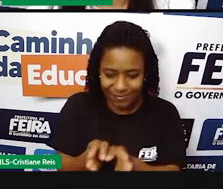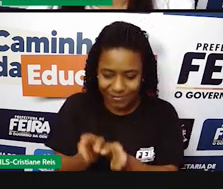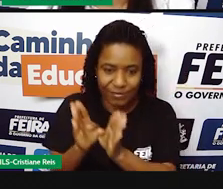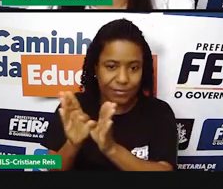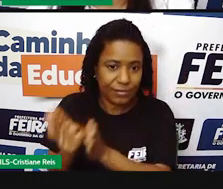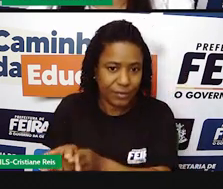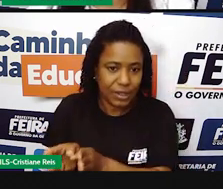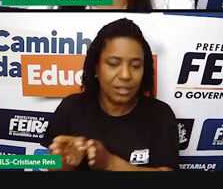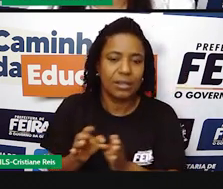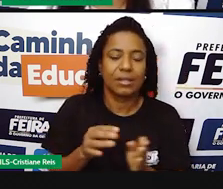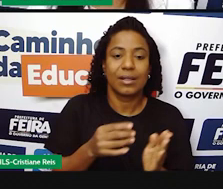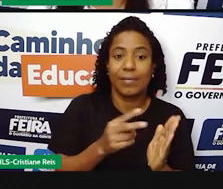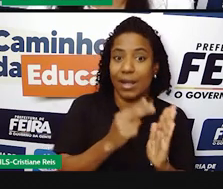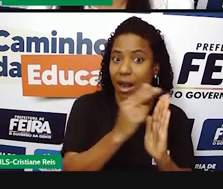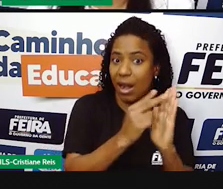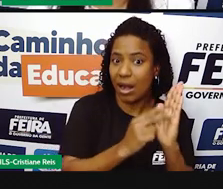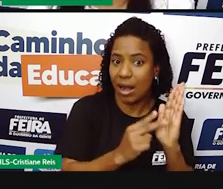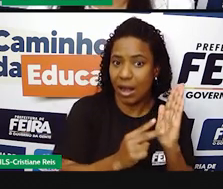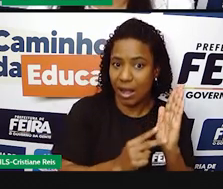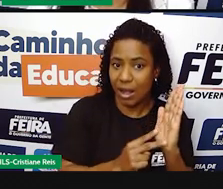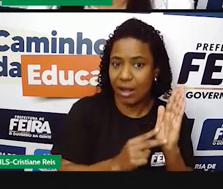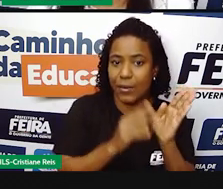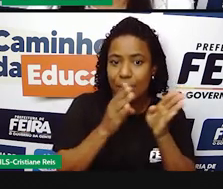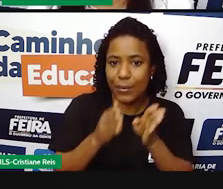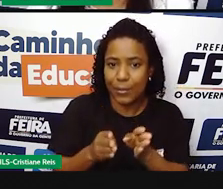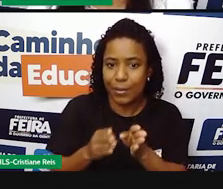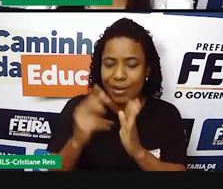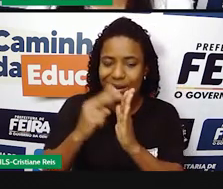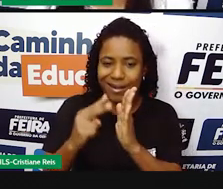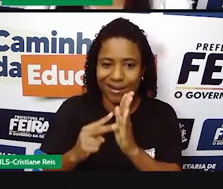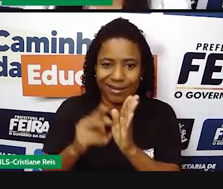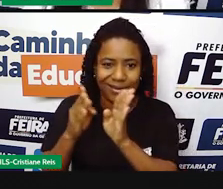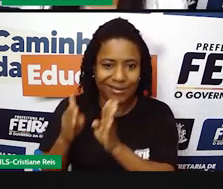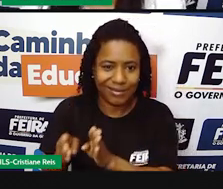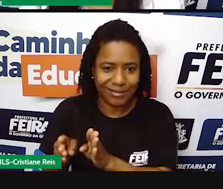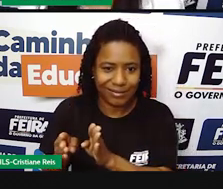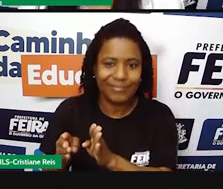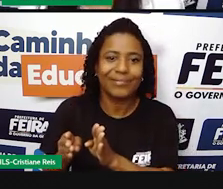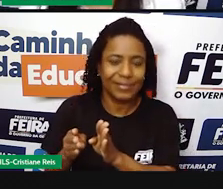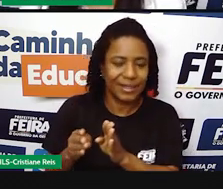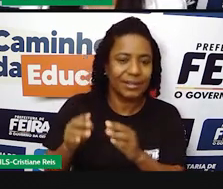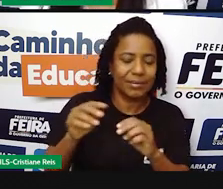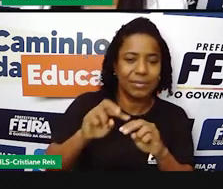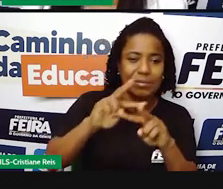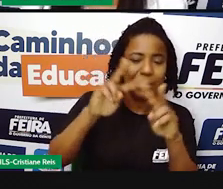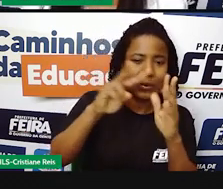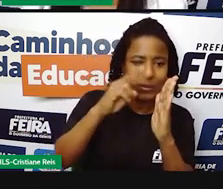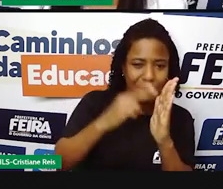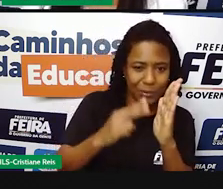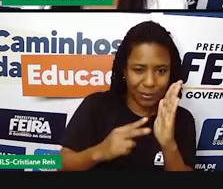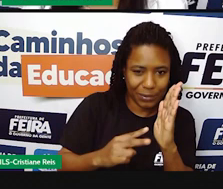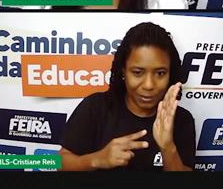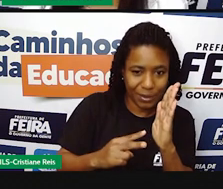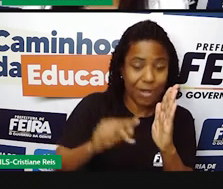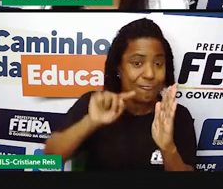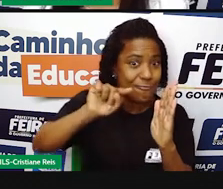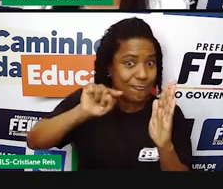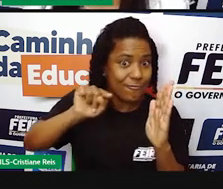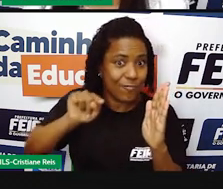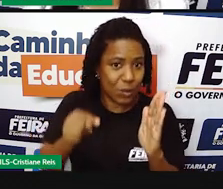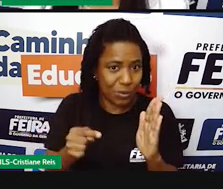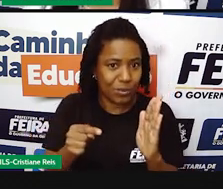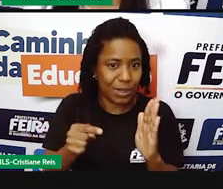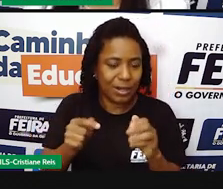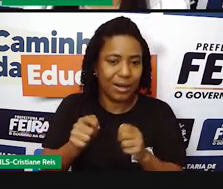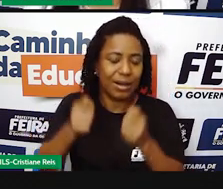texto, separar expressões explicativas do resto do texto. Então, a gente observa aí a vírgula